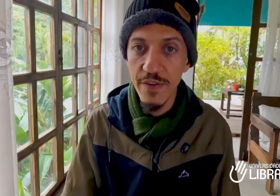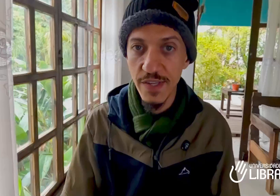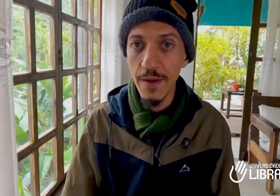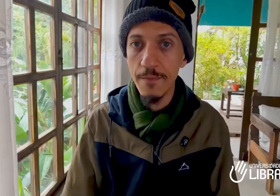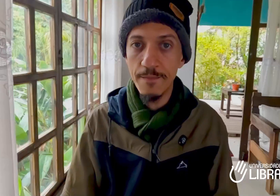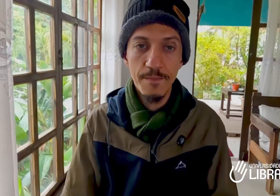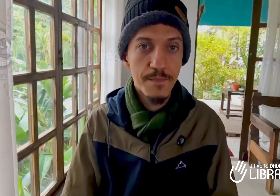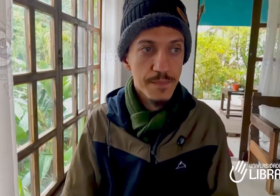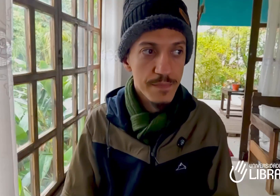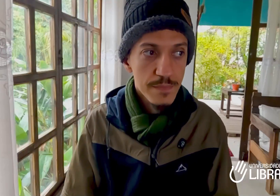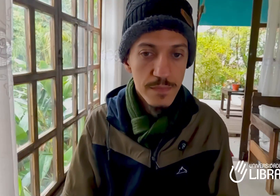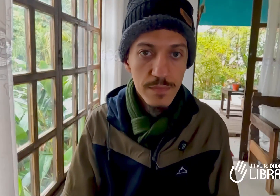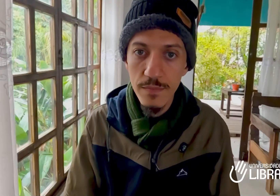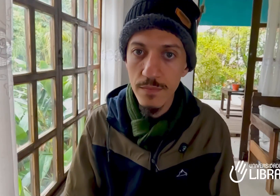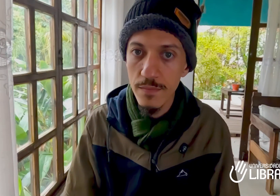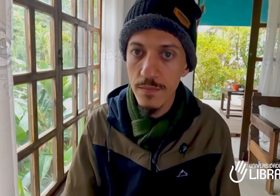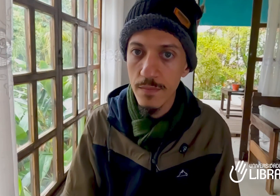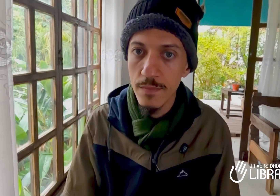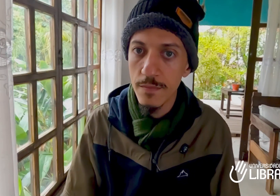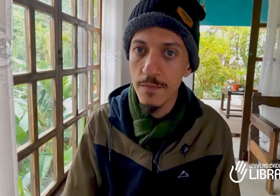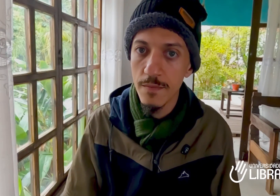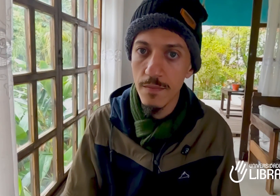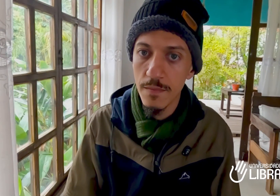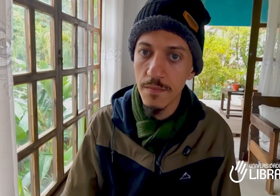veio fazer.